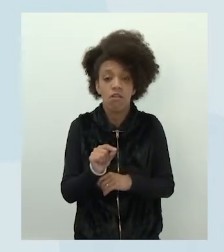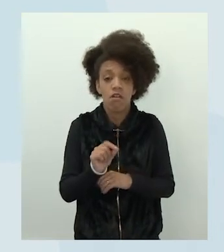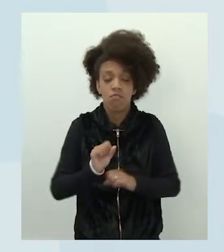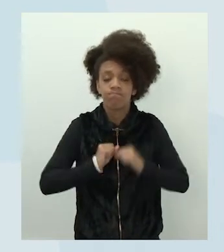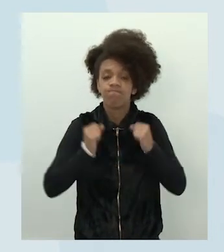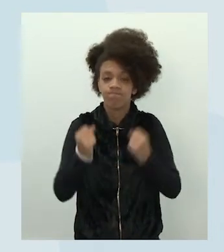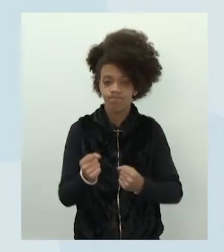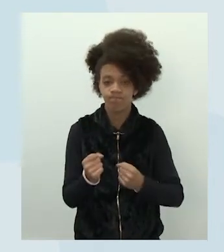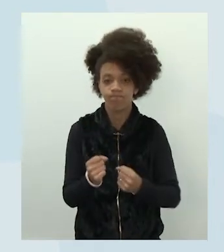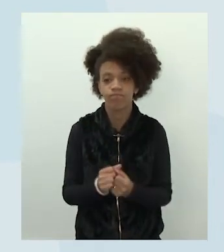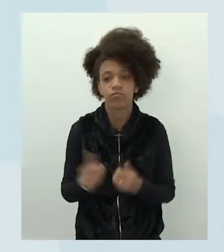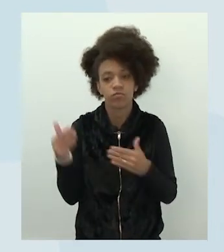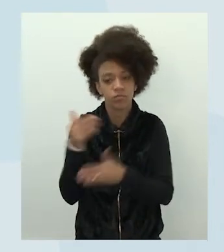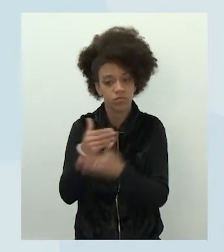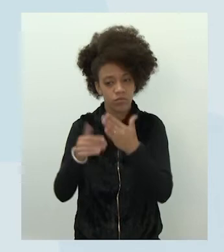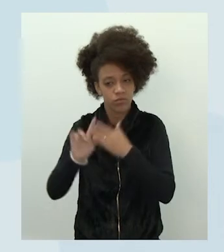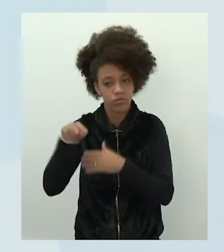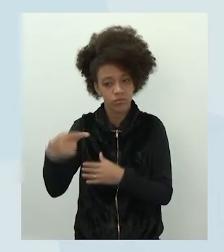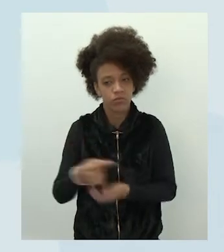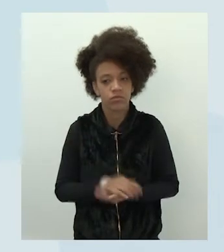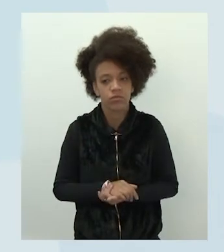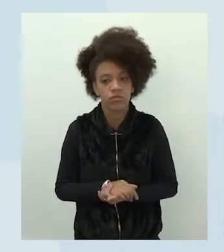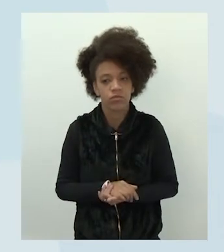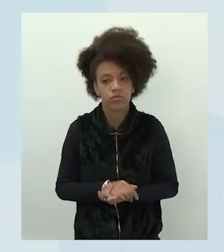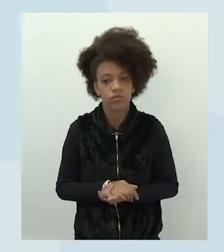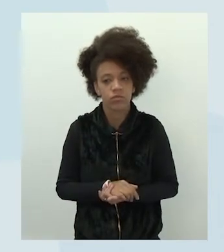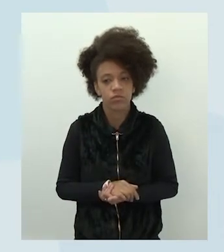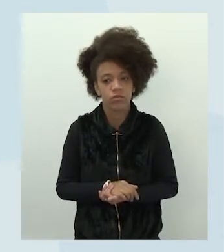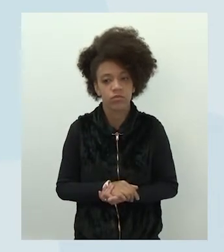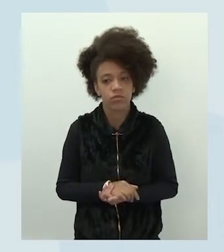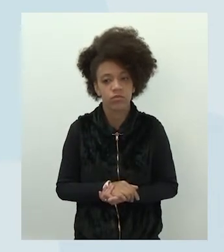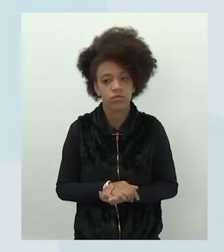ativo. Próximo, por favor.